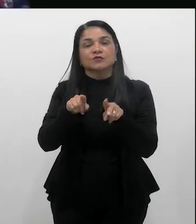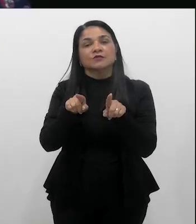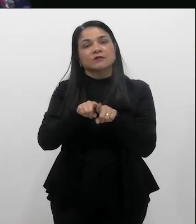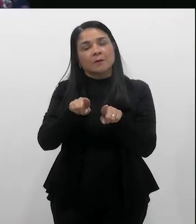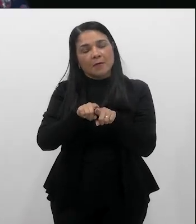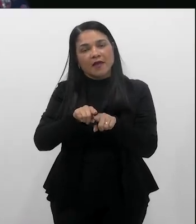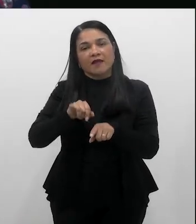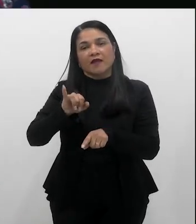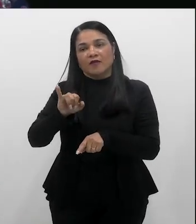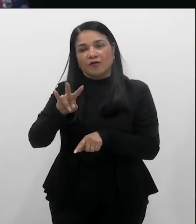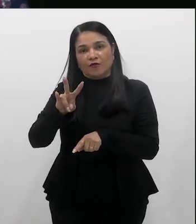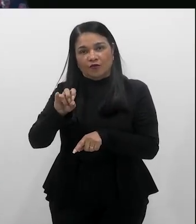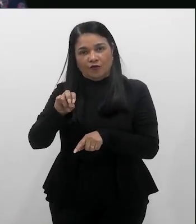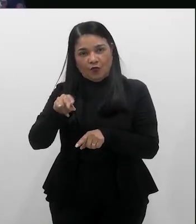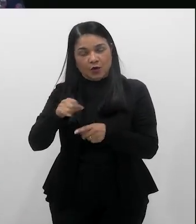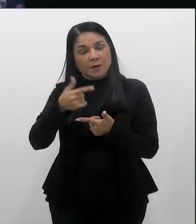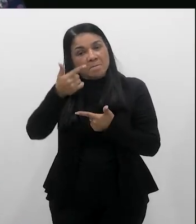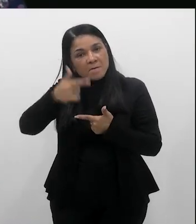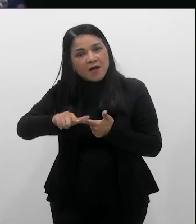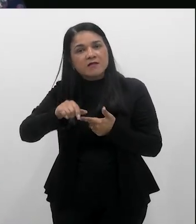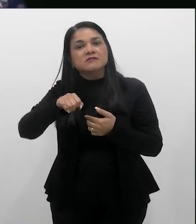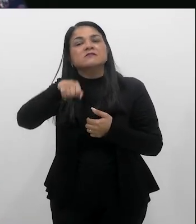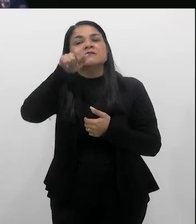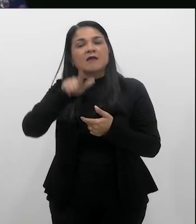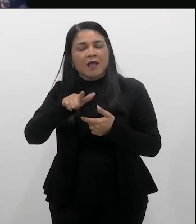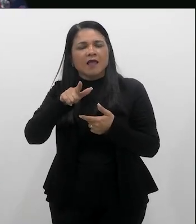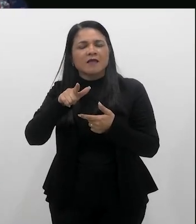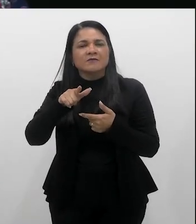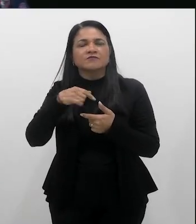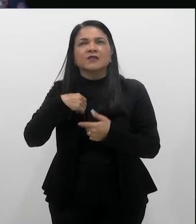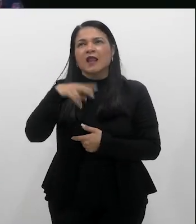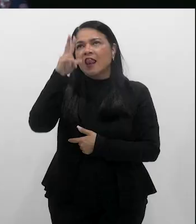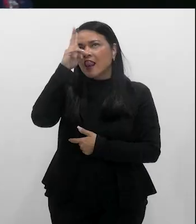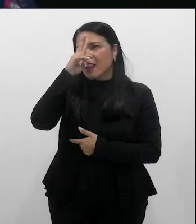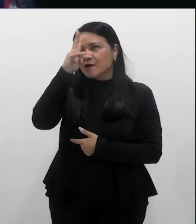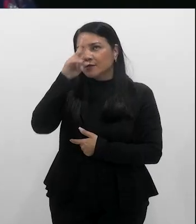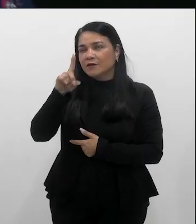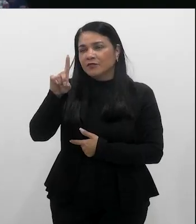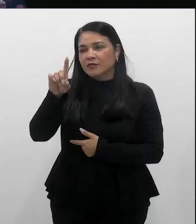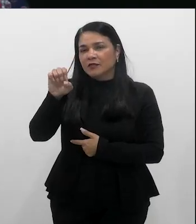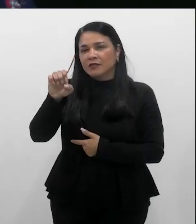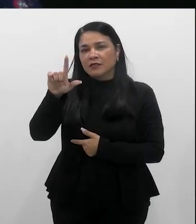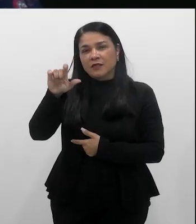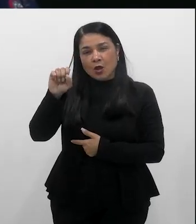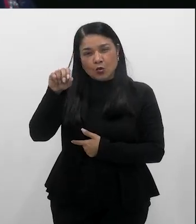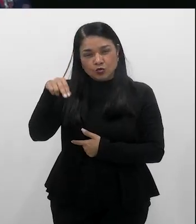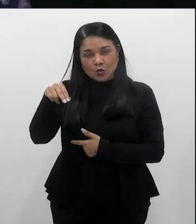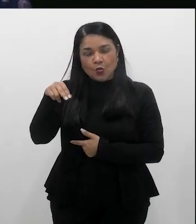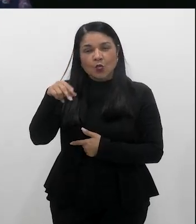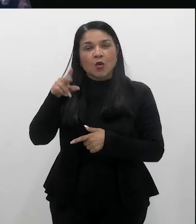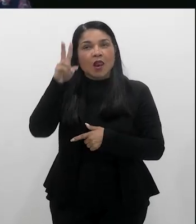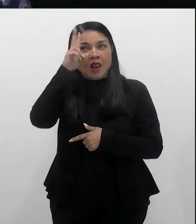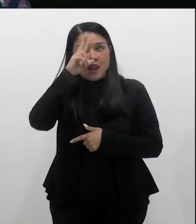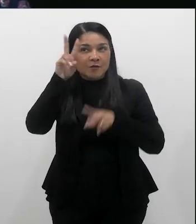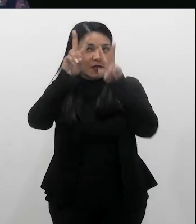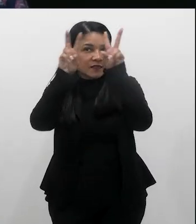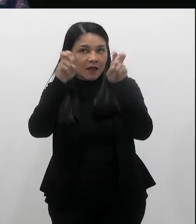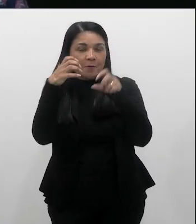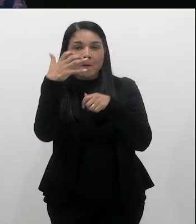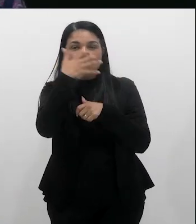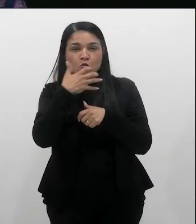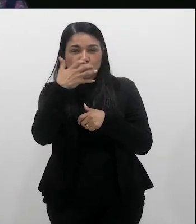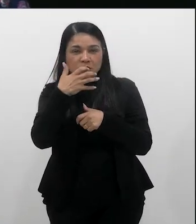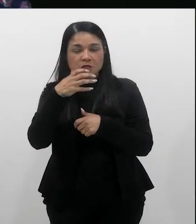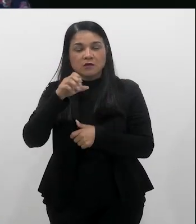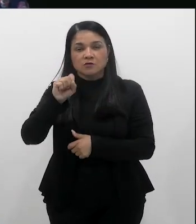Ivone Lara, que você destaca, que fizeram parte da obra dele? Porque a gente fala em Délcio, a gente lembra do Sonho Meu, do Alvorecer, principalmente do